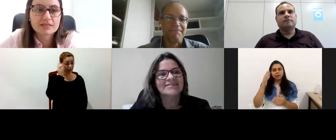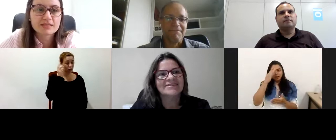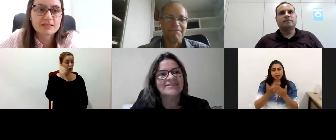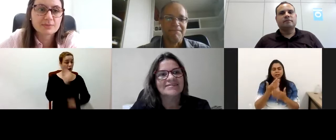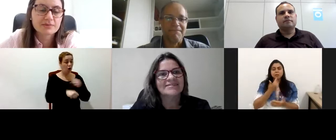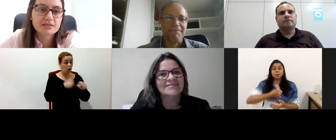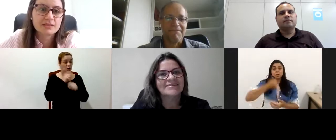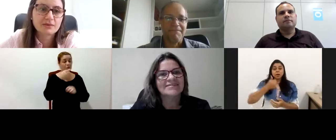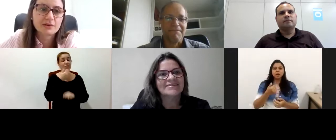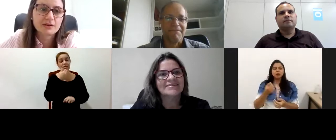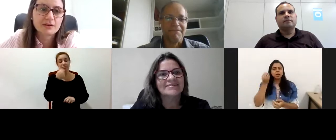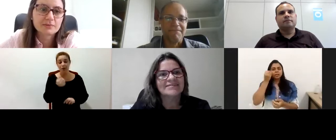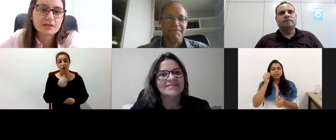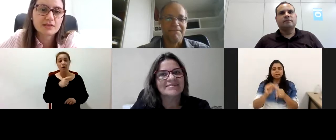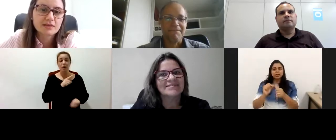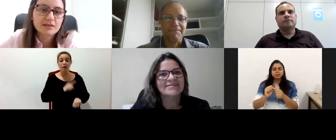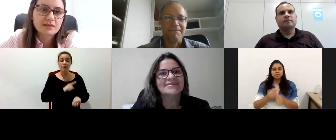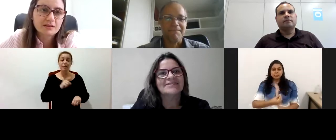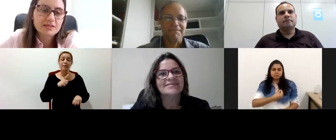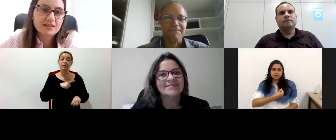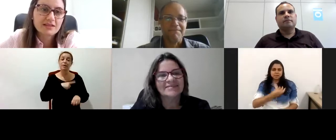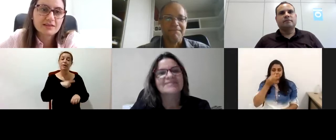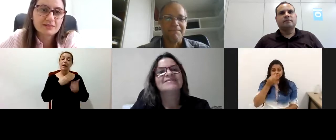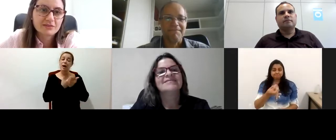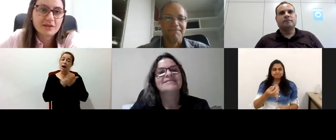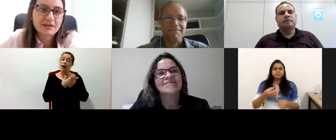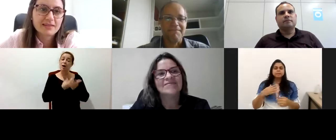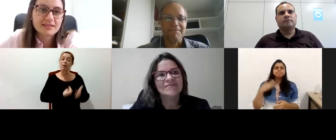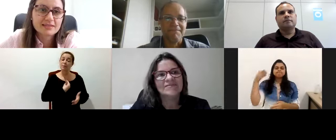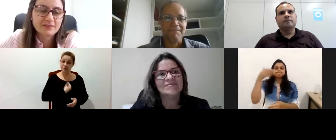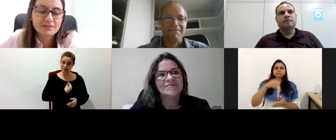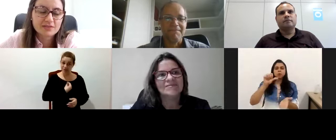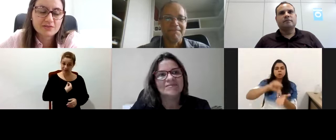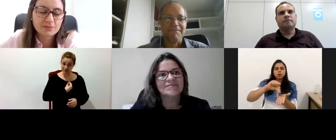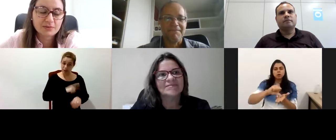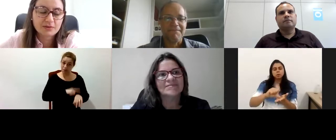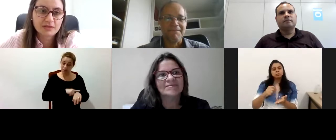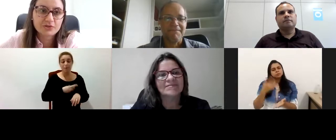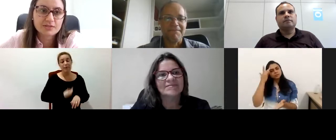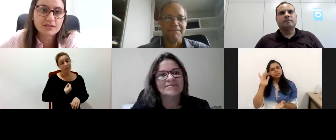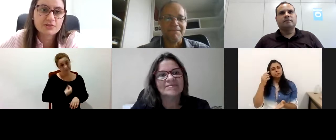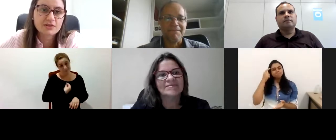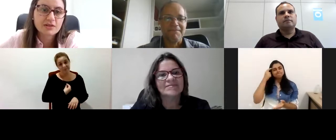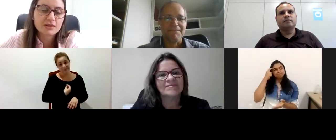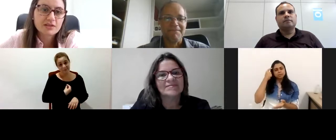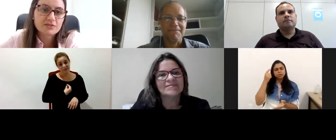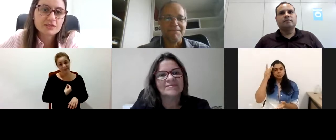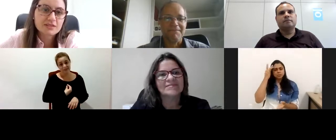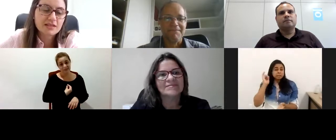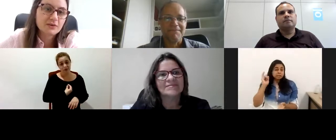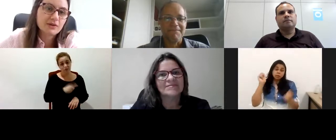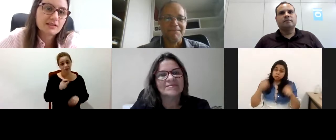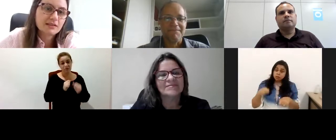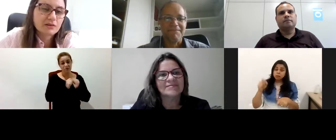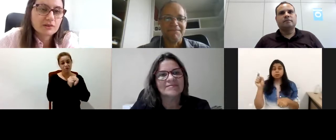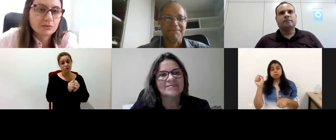momento presencial para vocês irem ao campus, né? Talvez dê uma ideia assim, vamos ver se a gente vai poder concretizar isso, de vocês